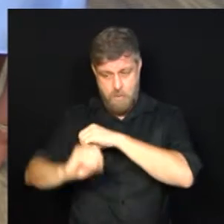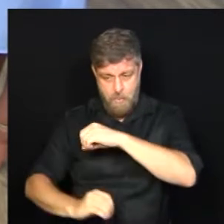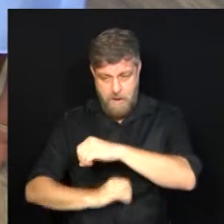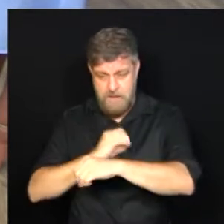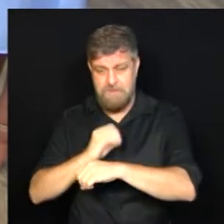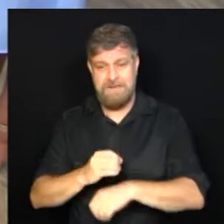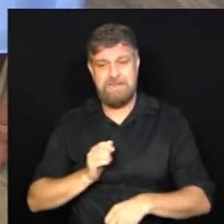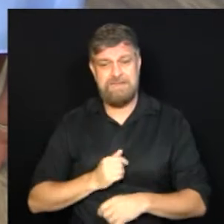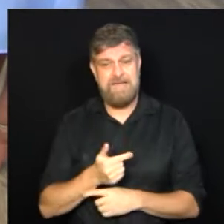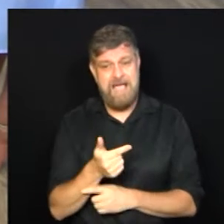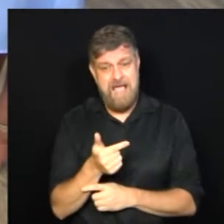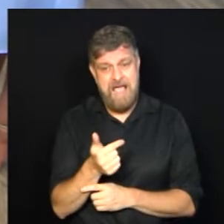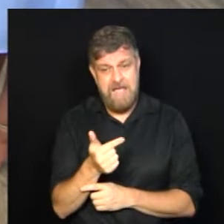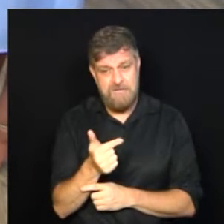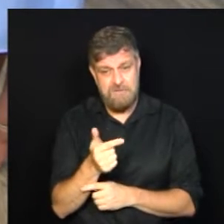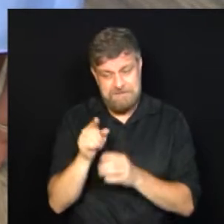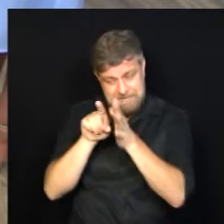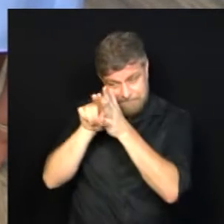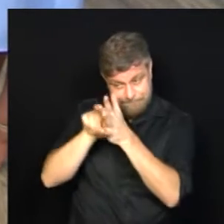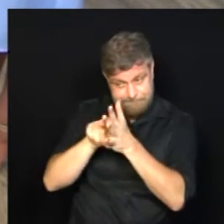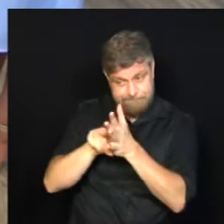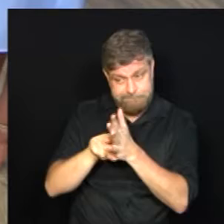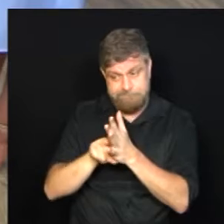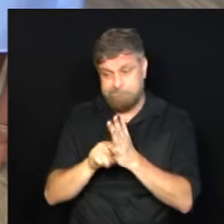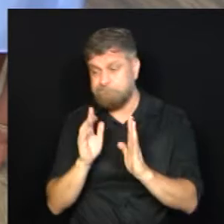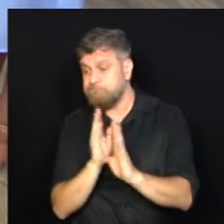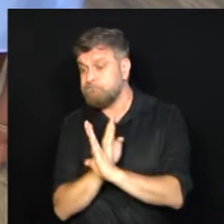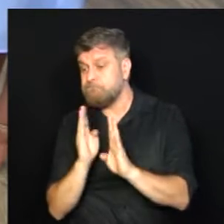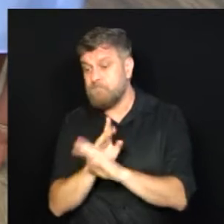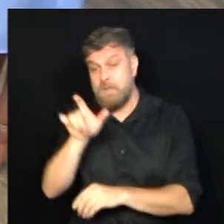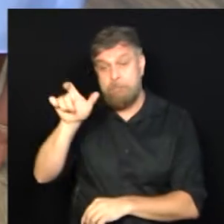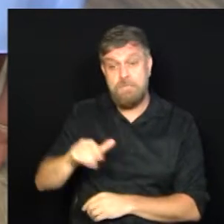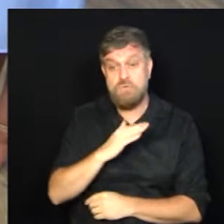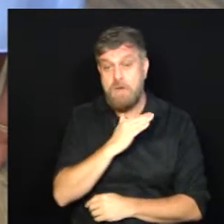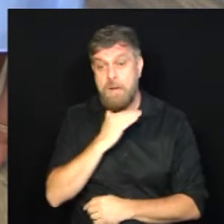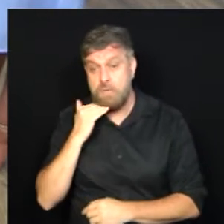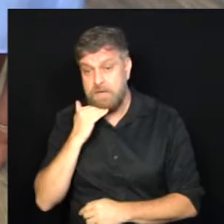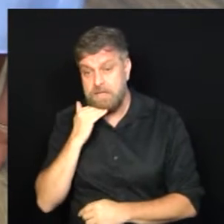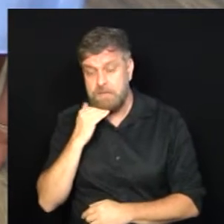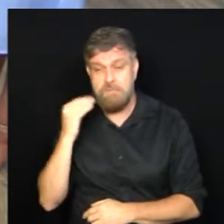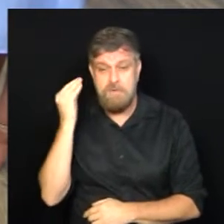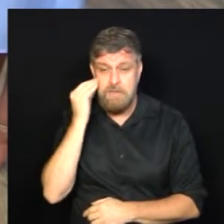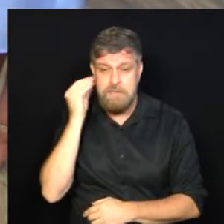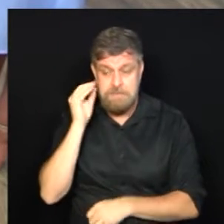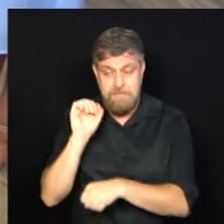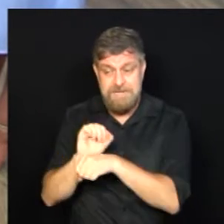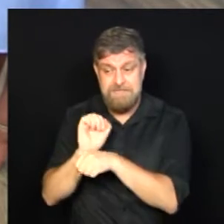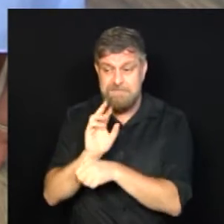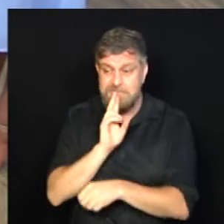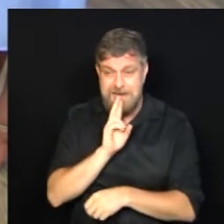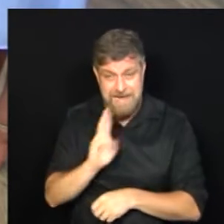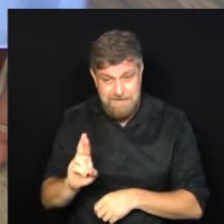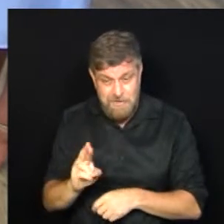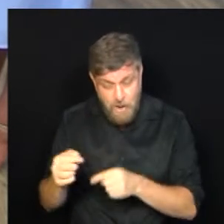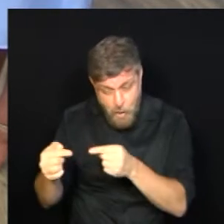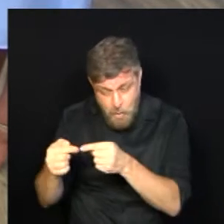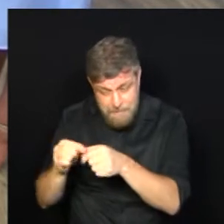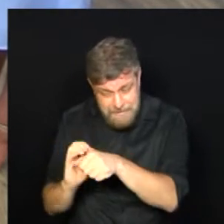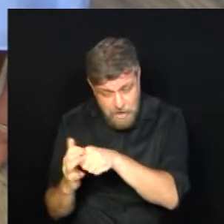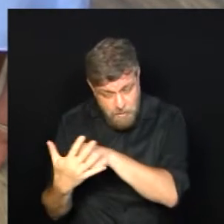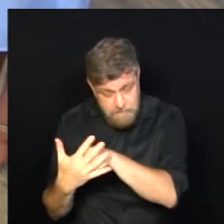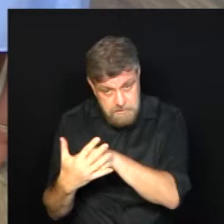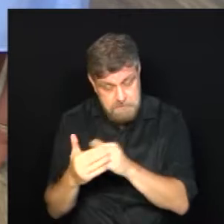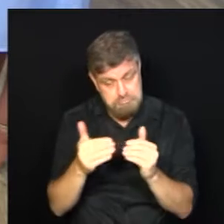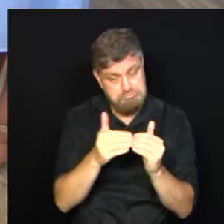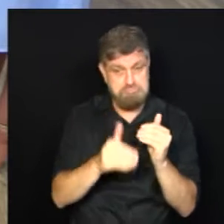e 12 estão em investigação, ou seja, a pessoa faleceu, realizou o exame e está aguardando para saber se foi por